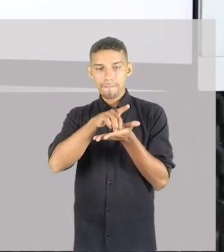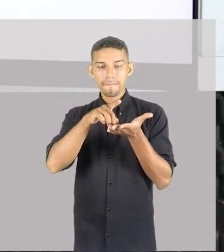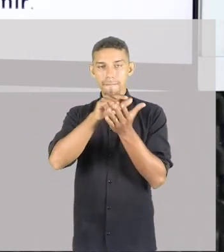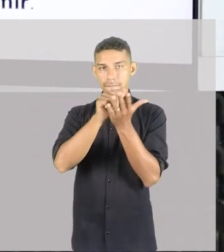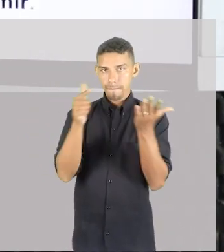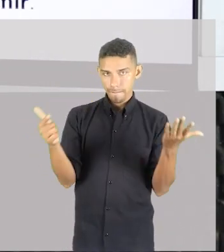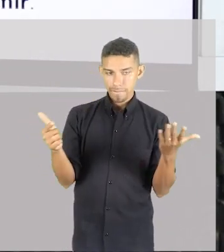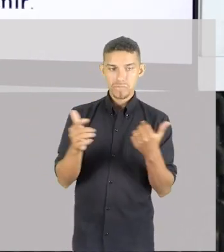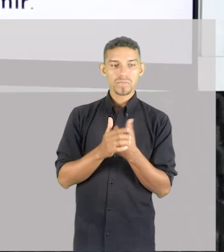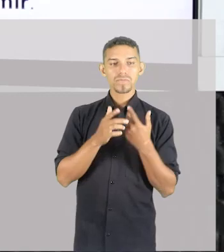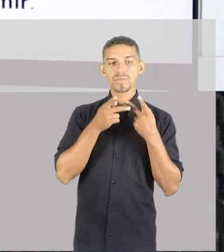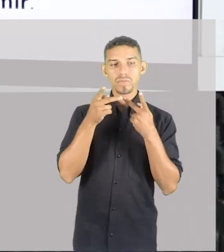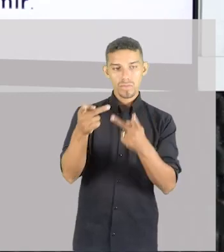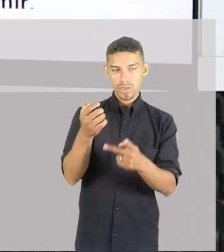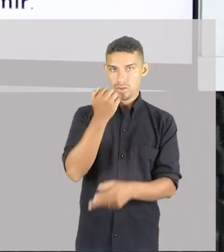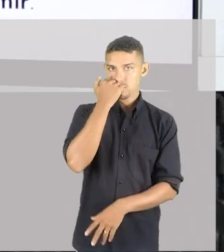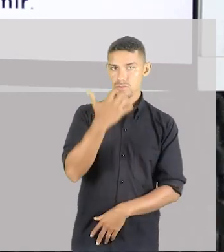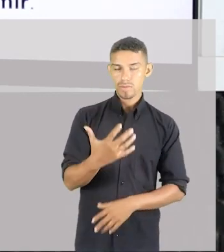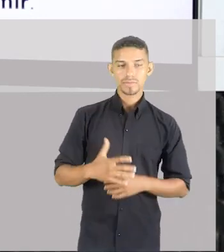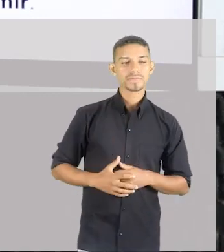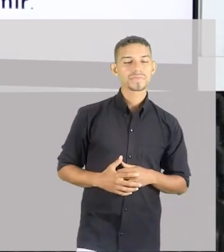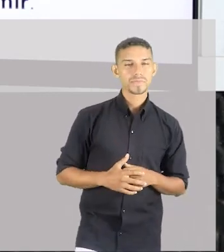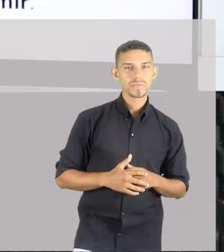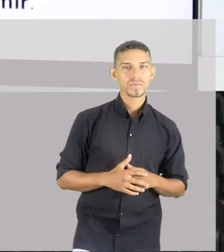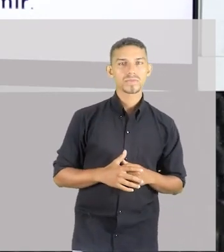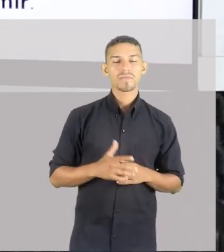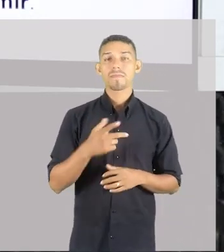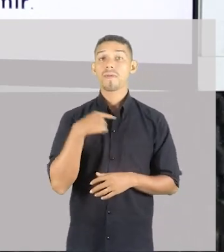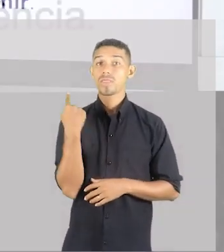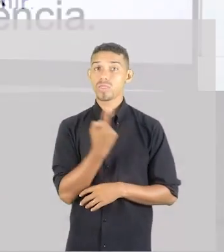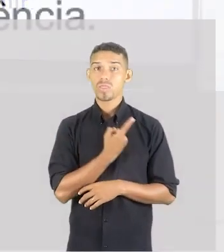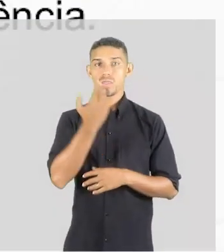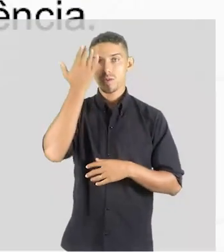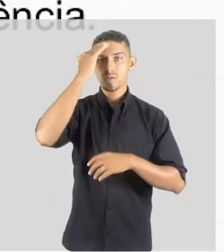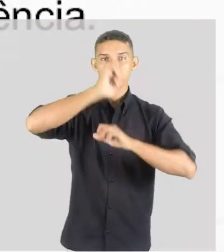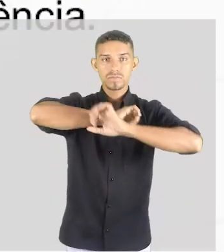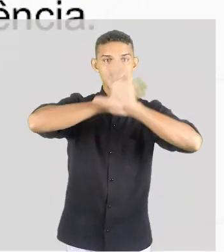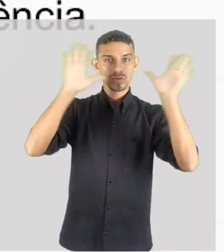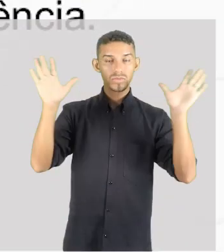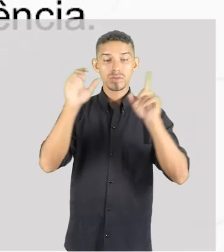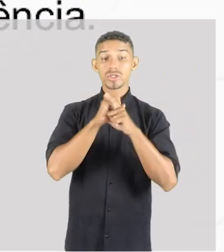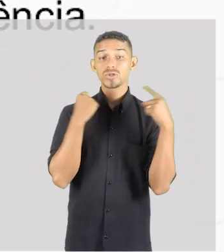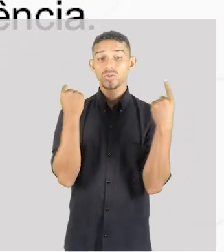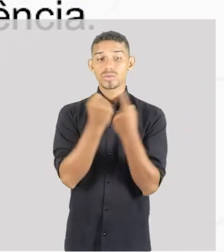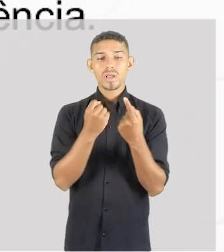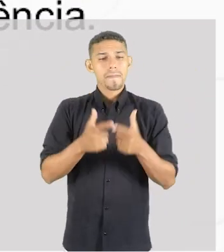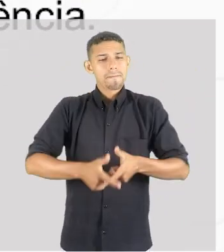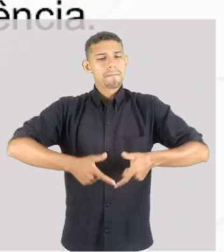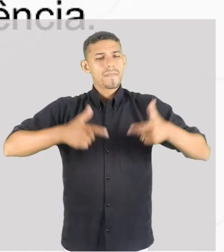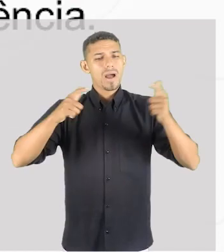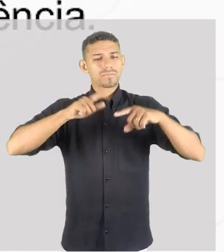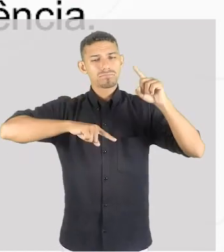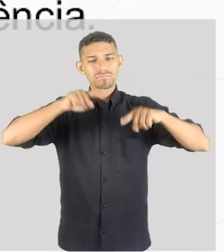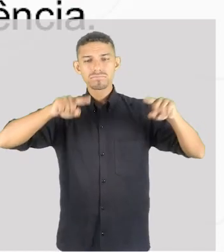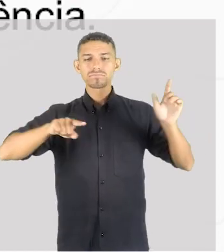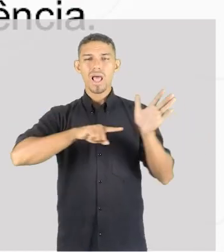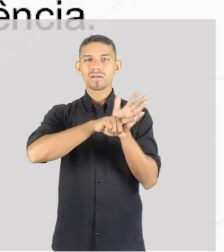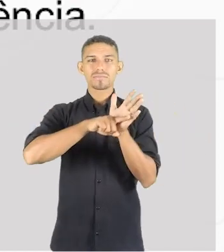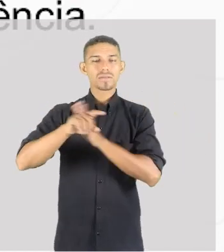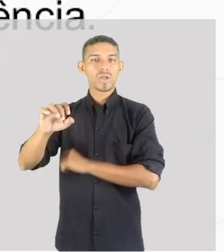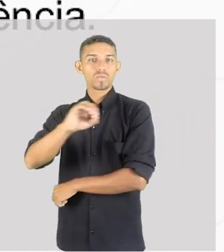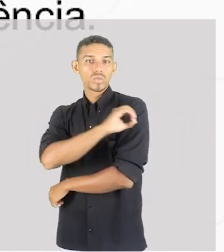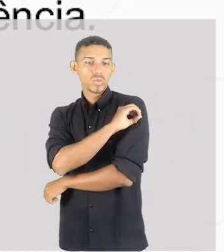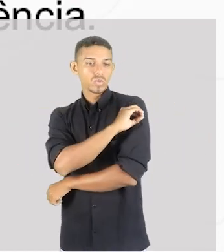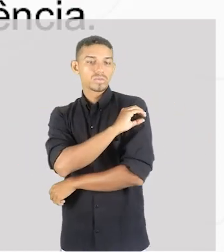Vale muito a pena a visitação. Só para a gente entender, em sociedades com alto índice de